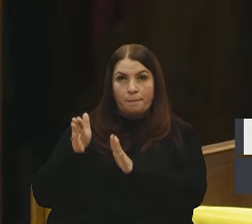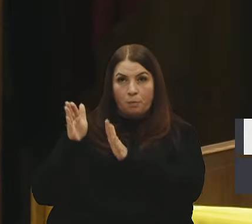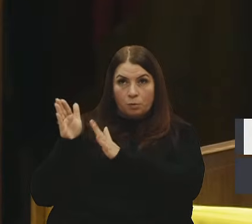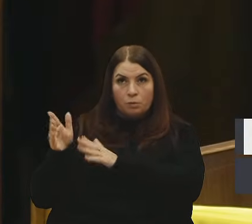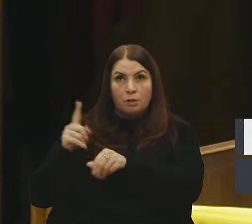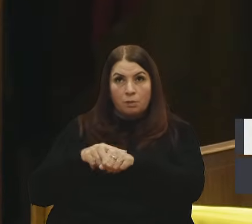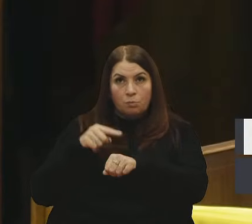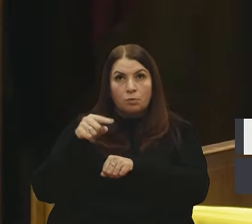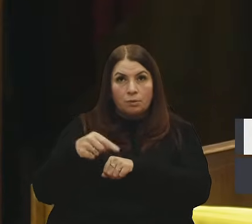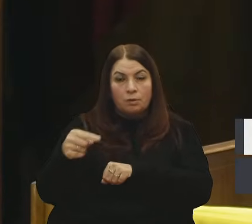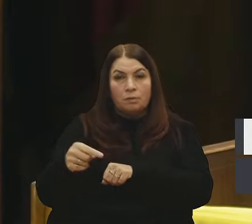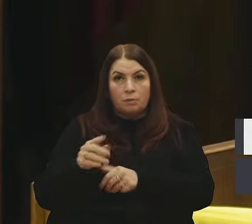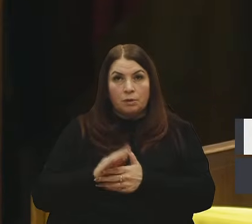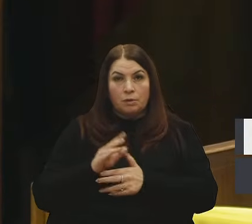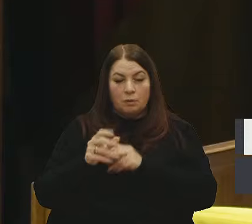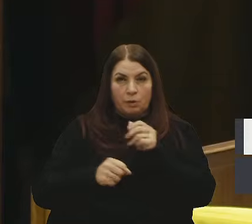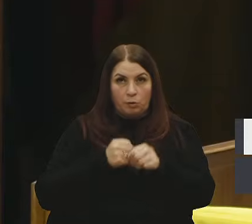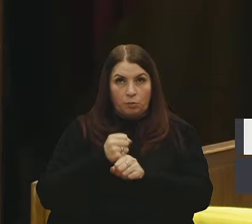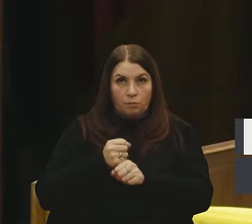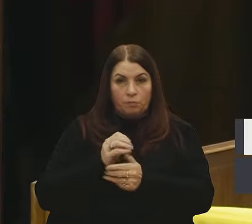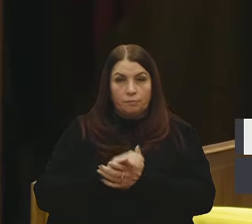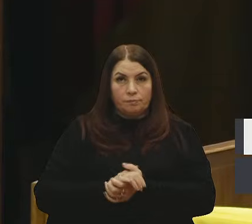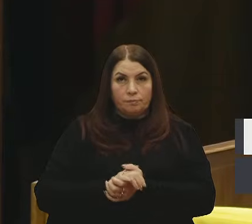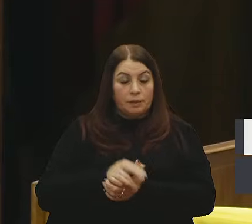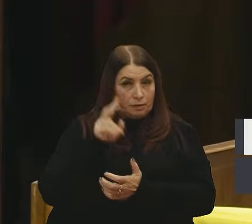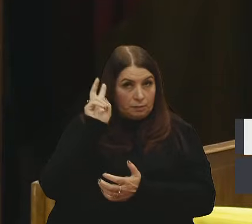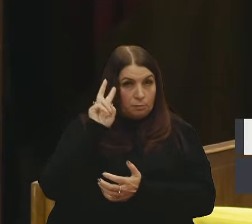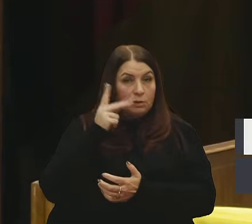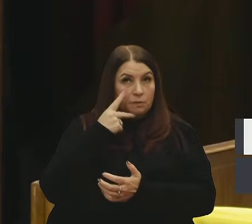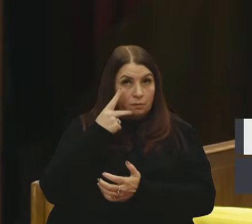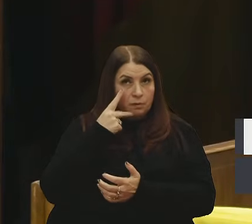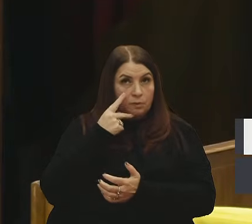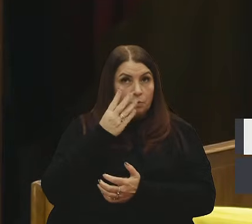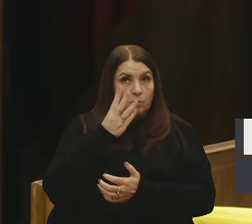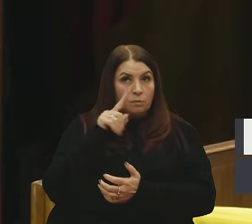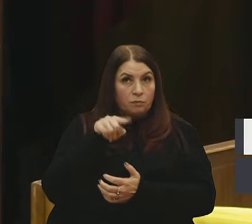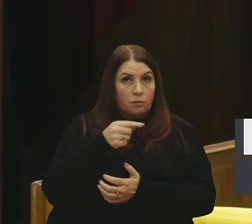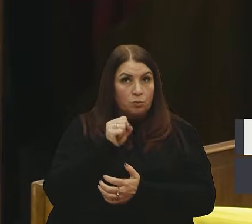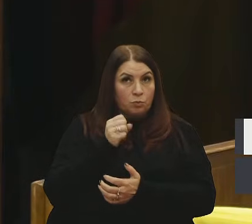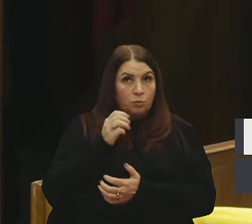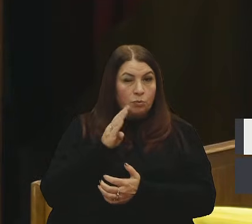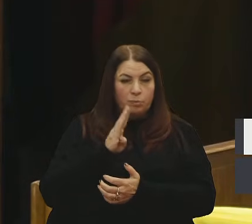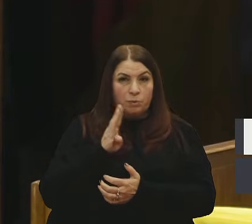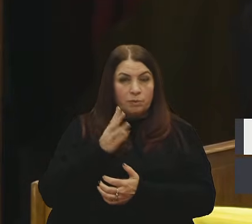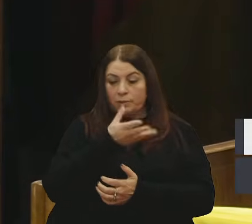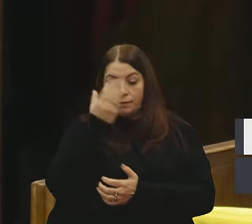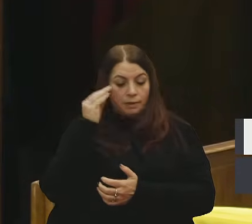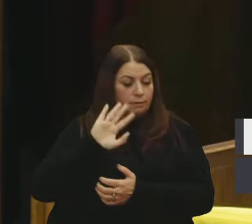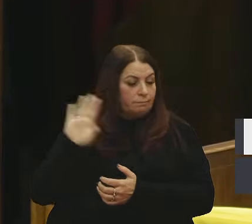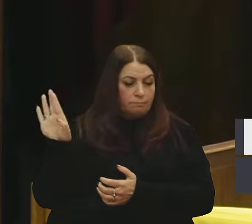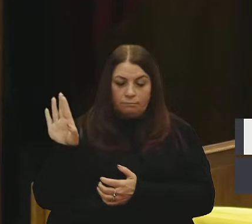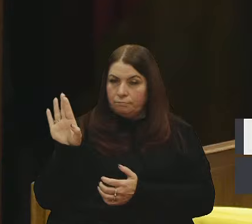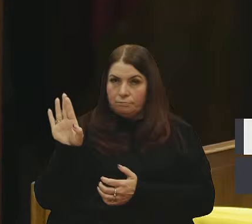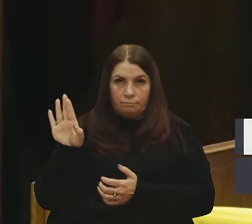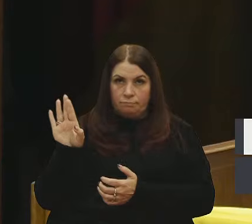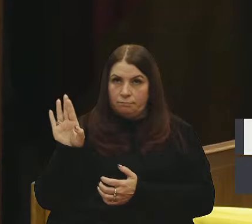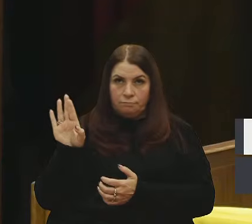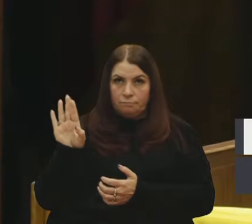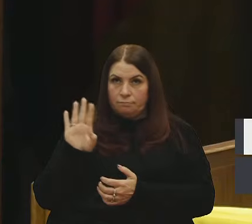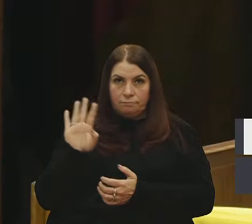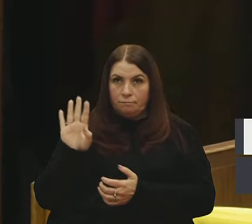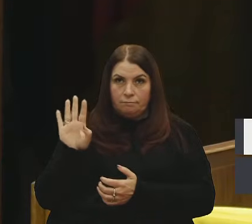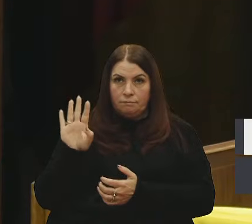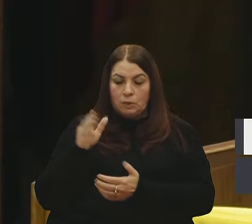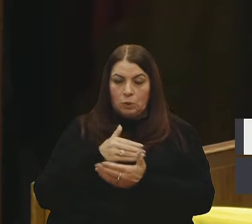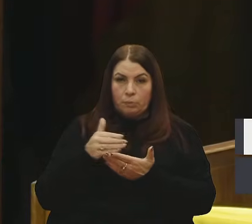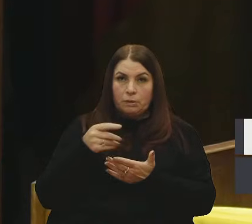periodicidade anual. Lembra que eu falei 4,8 bilhão? Esquece. Quando eles